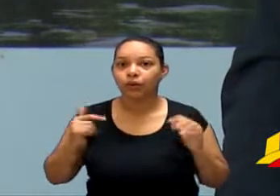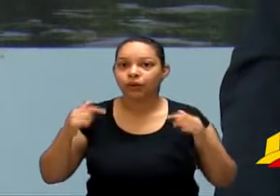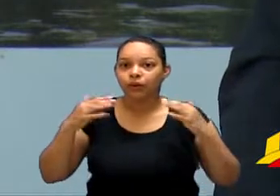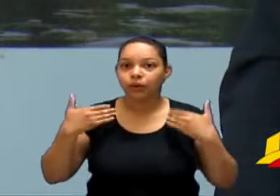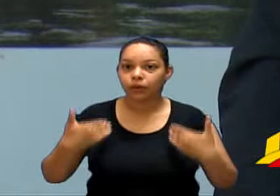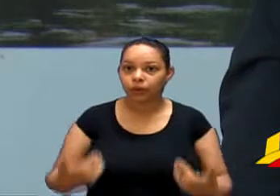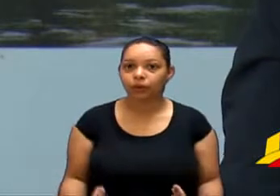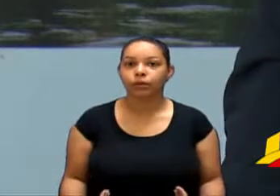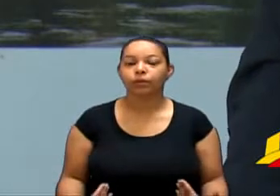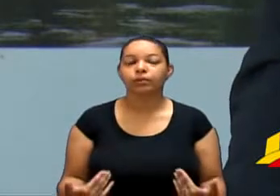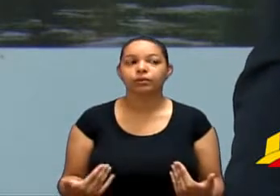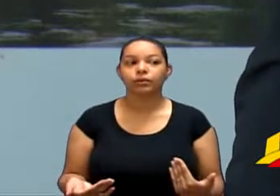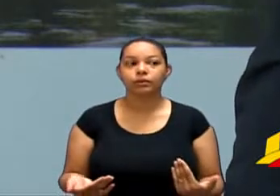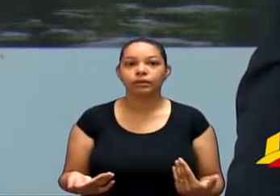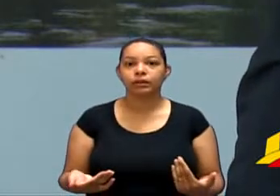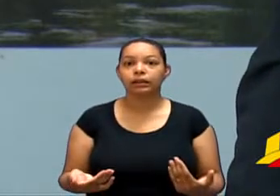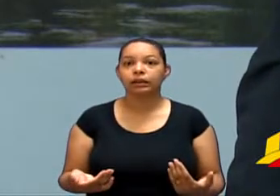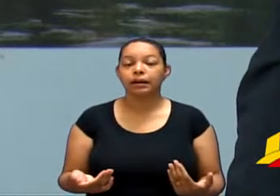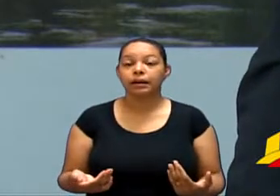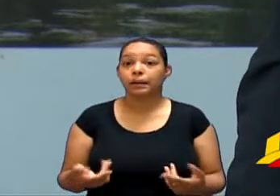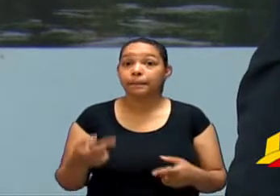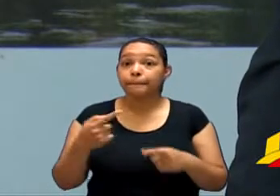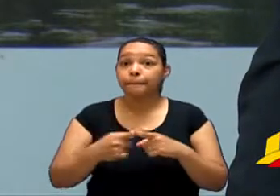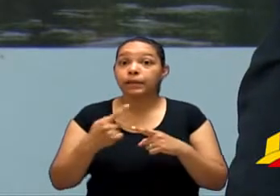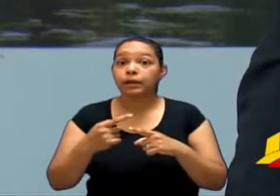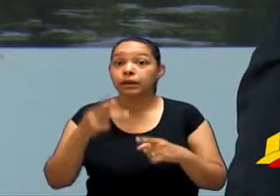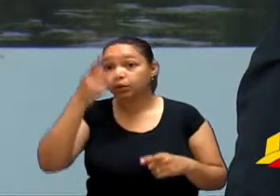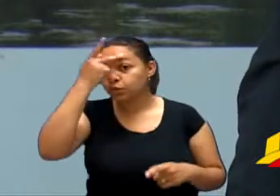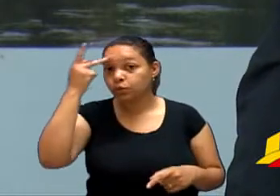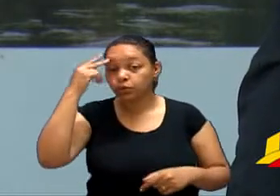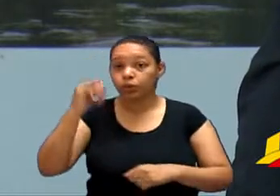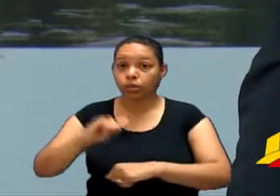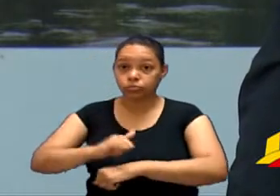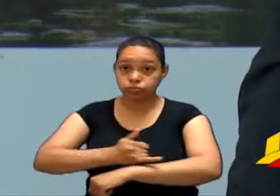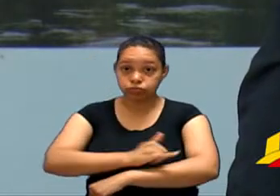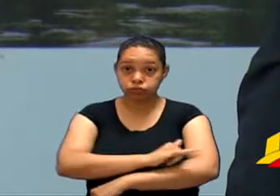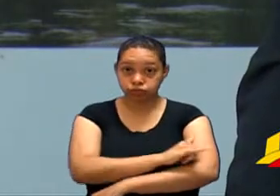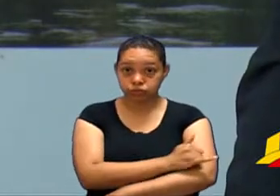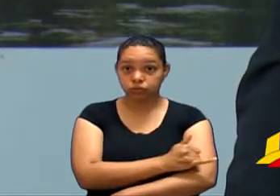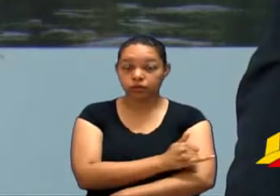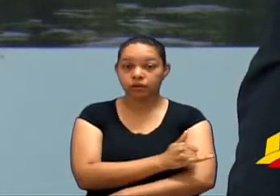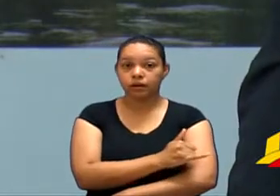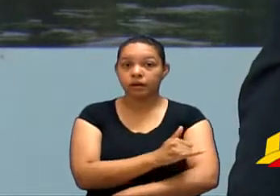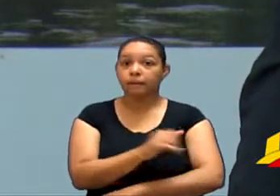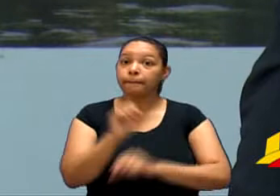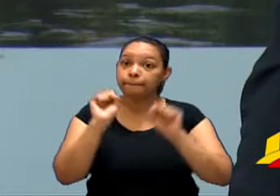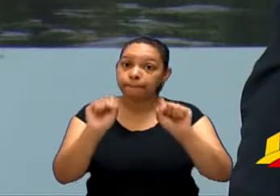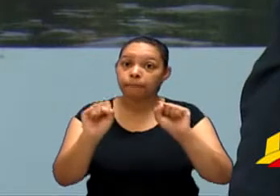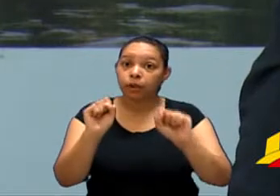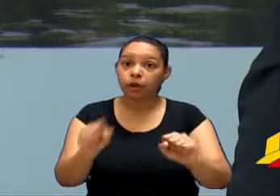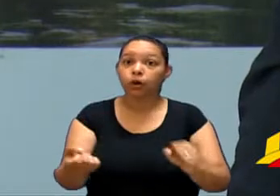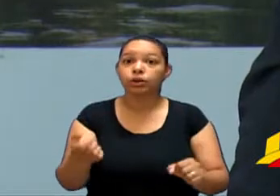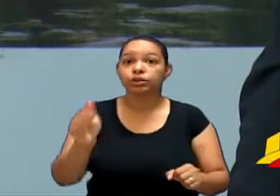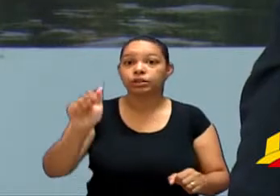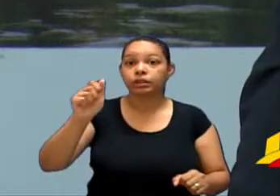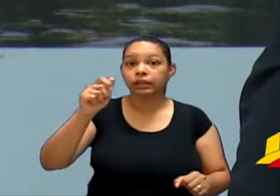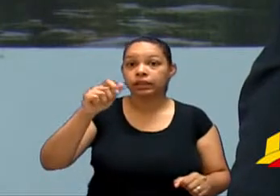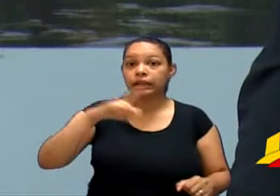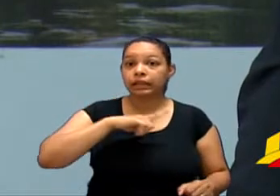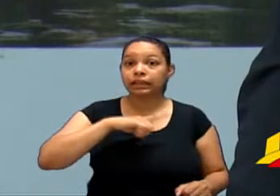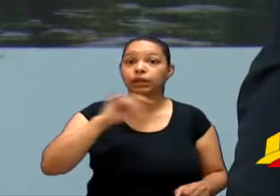Então quem tem aumento de tecido adiposo tem mais chance de ter apneia quem tem mais músculo menos